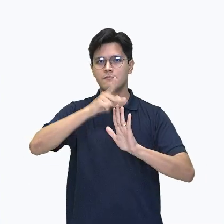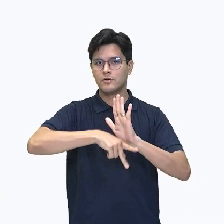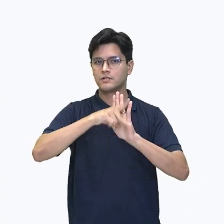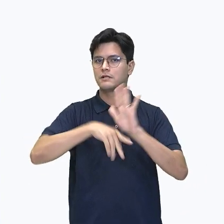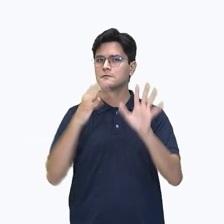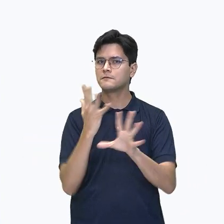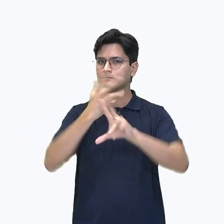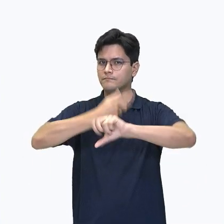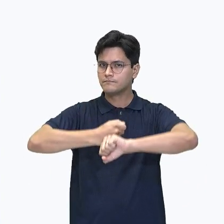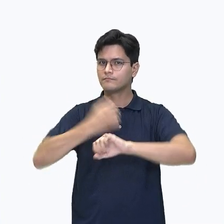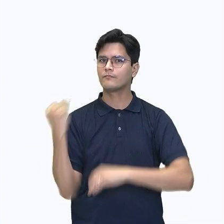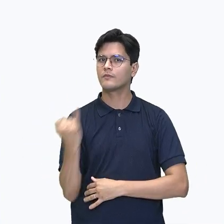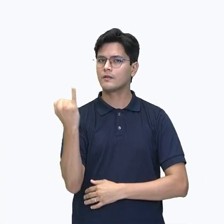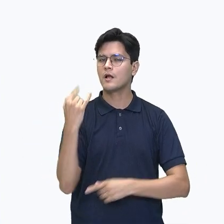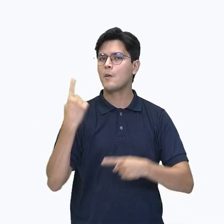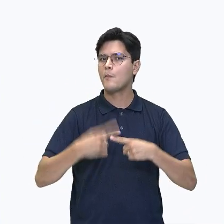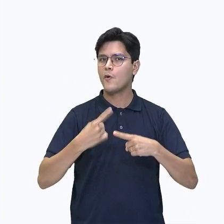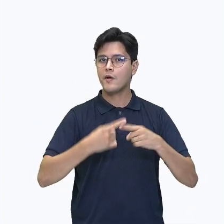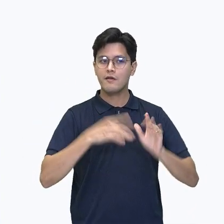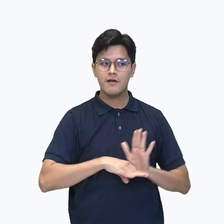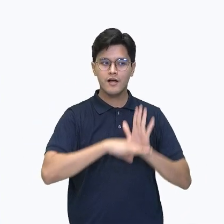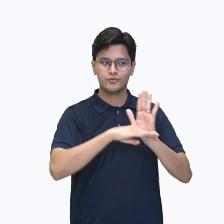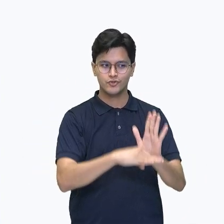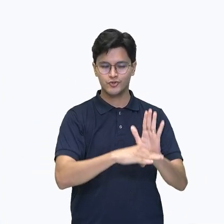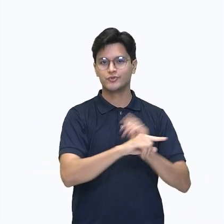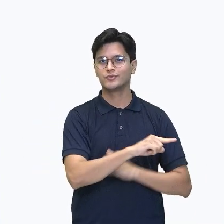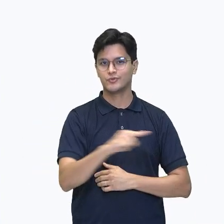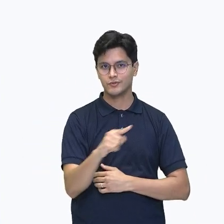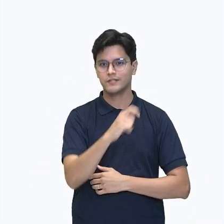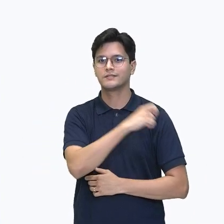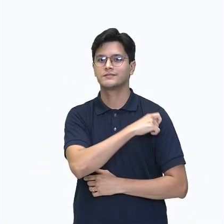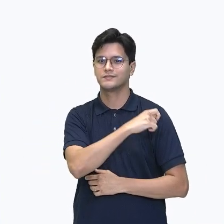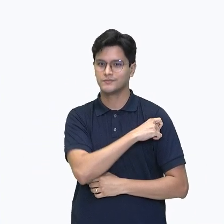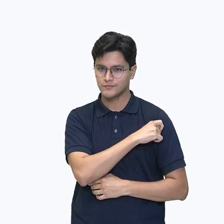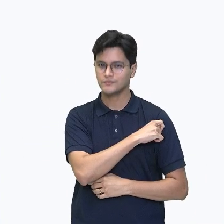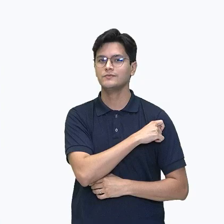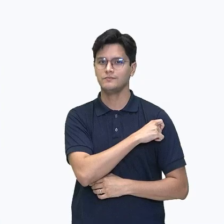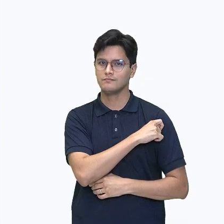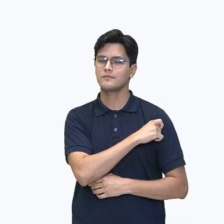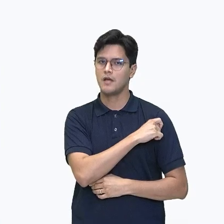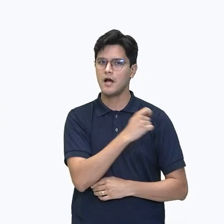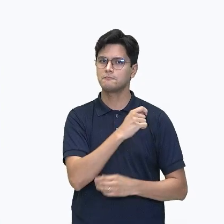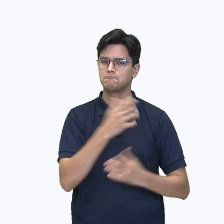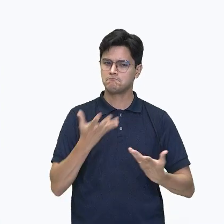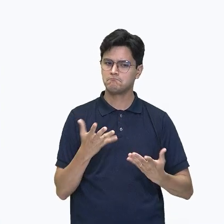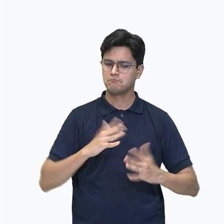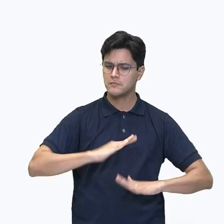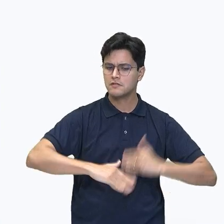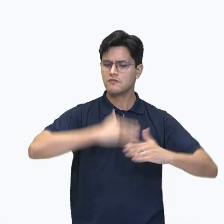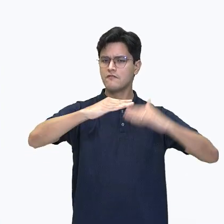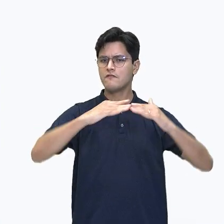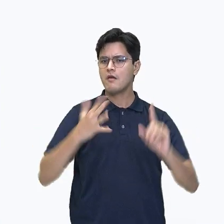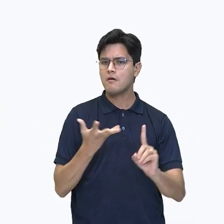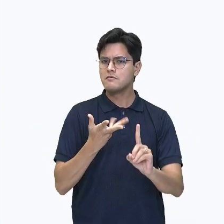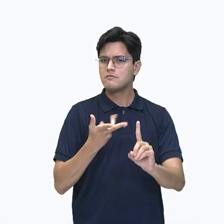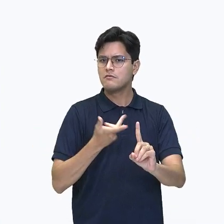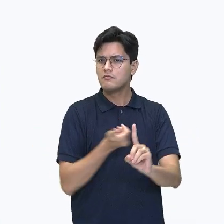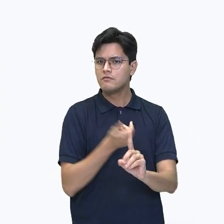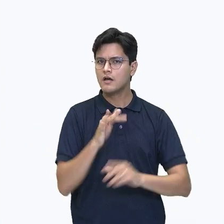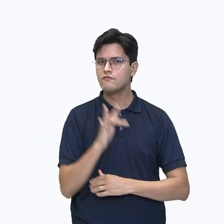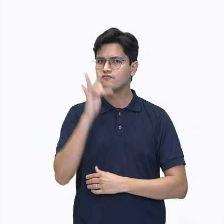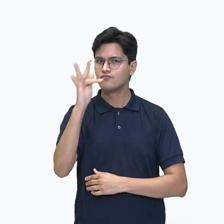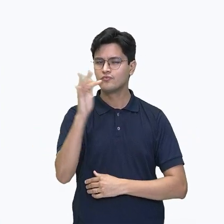futuro, não apenas para a prova, mas fortalecem também, né, eles em outros aspectos da vida. Então, é importante,